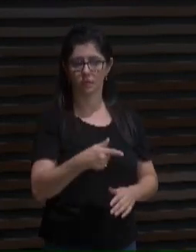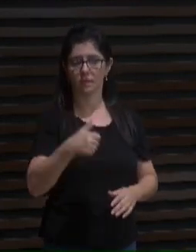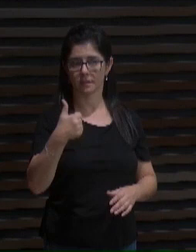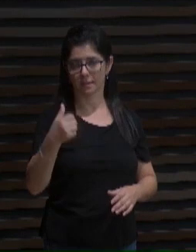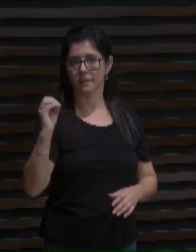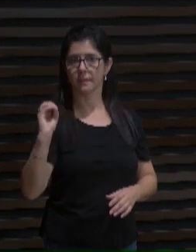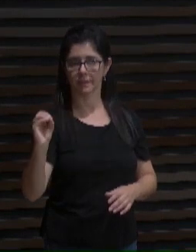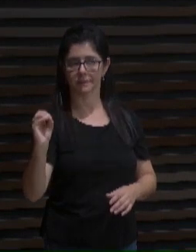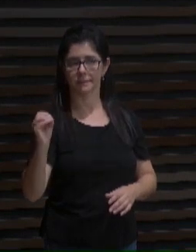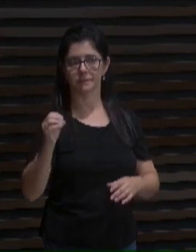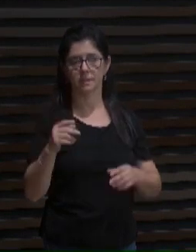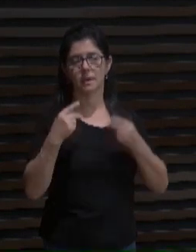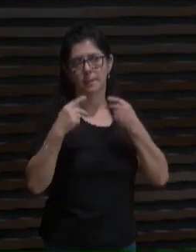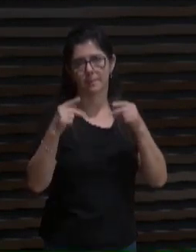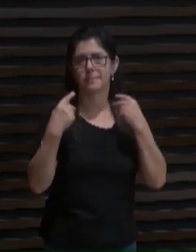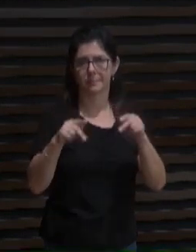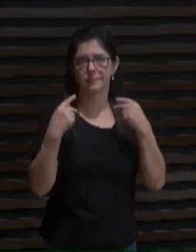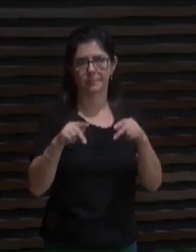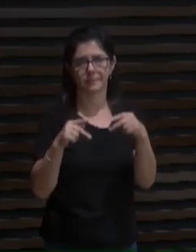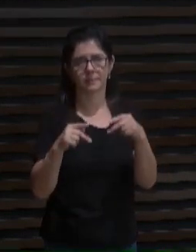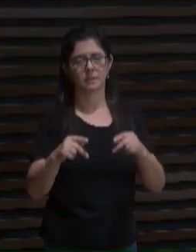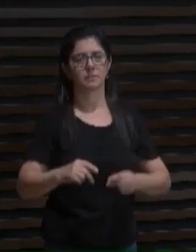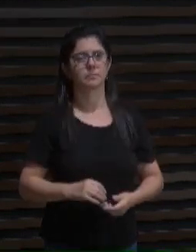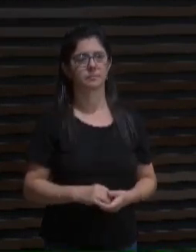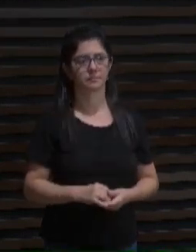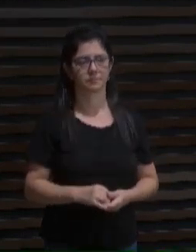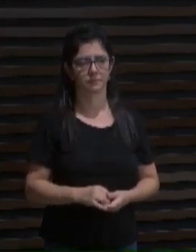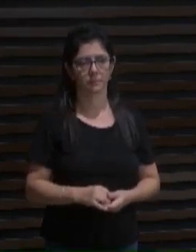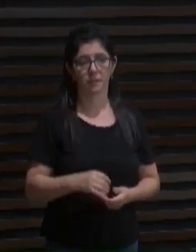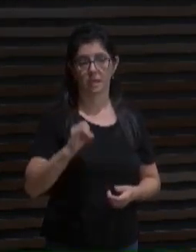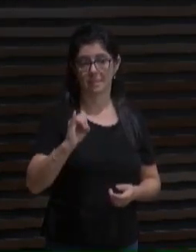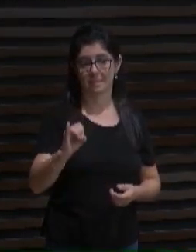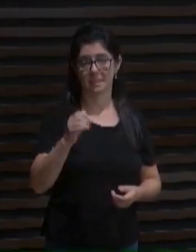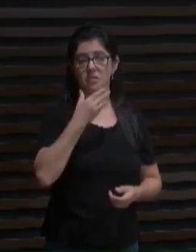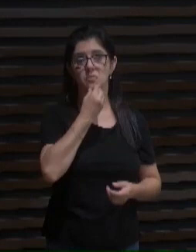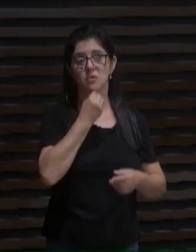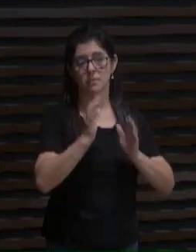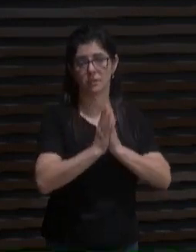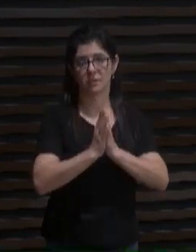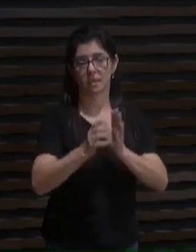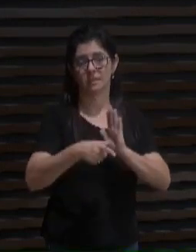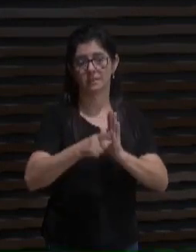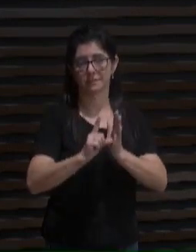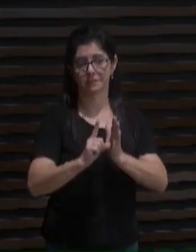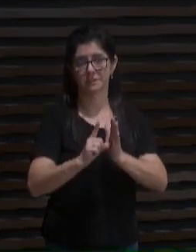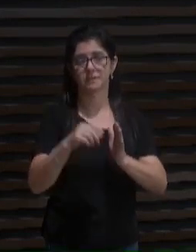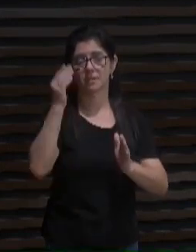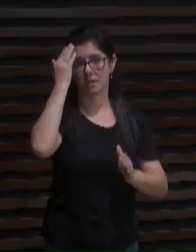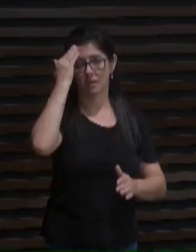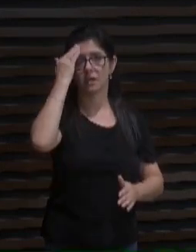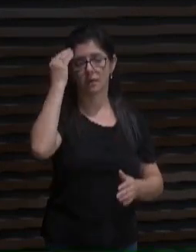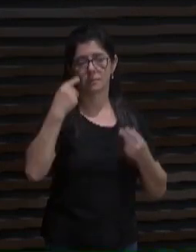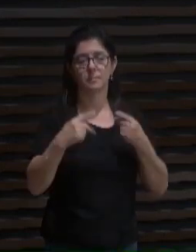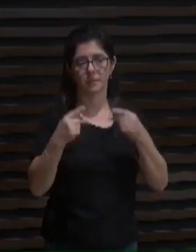pregar, porque se esse homem orar, ele vai pregar, o Espírito de Deus vai usar esse homem, vai usar essa mulher. Então,